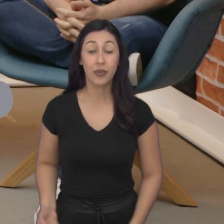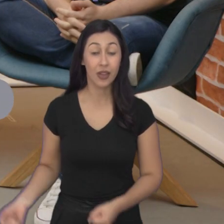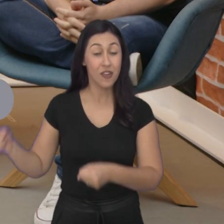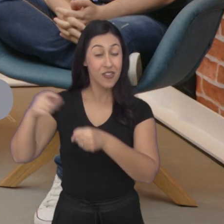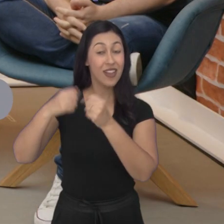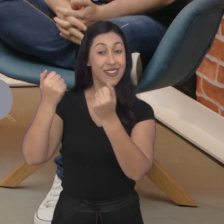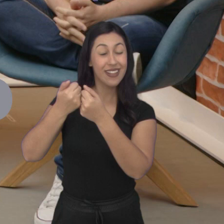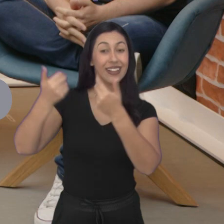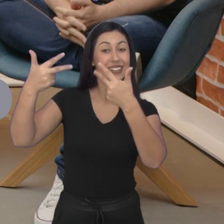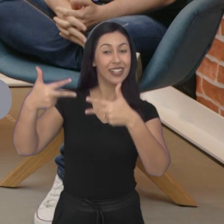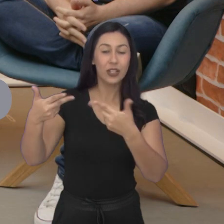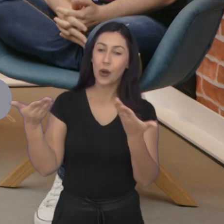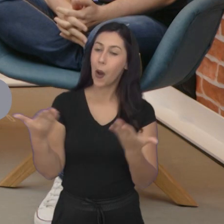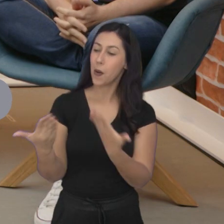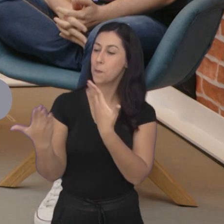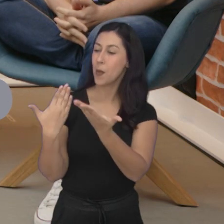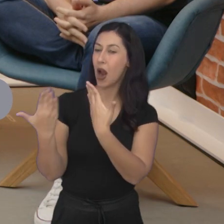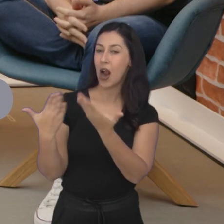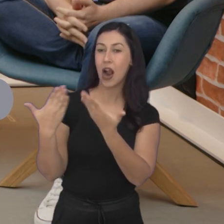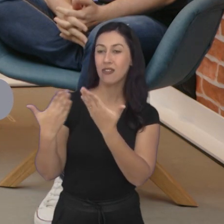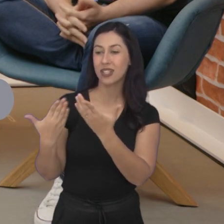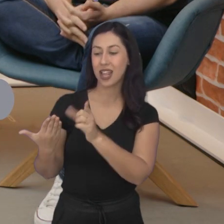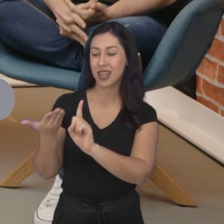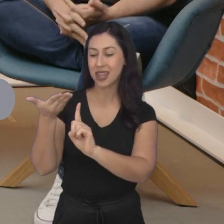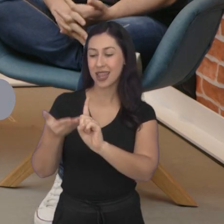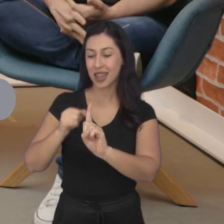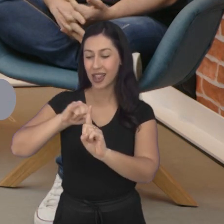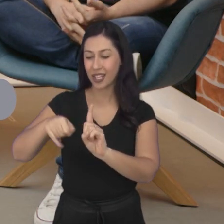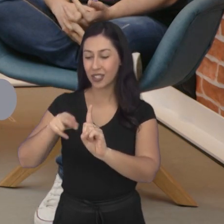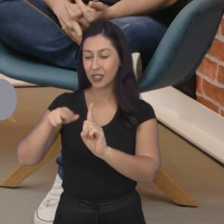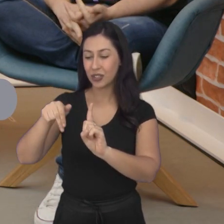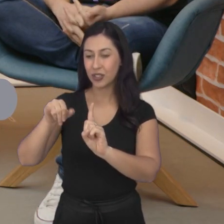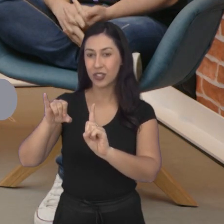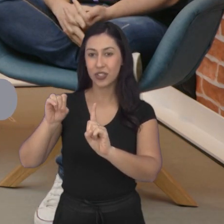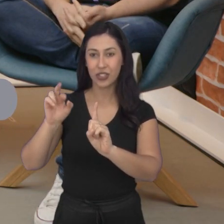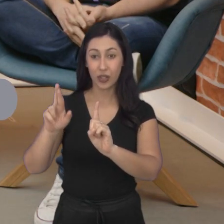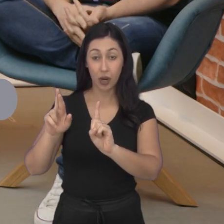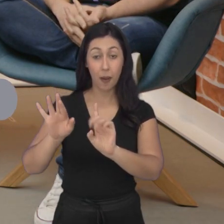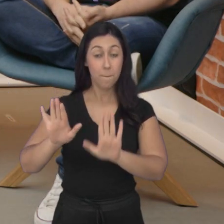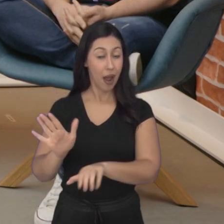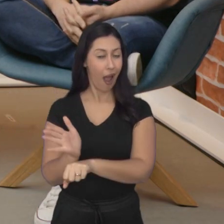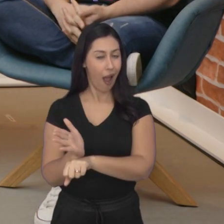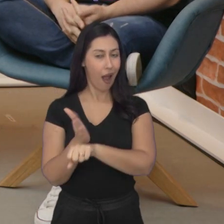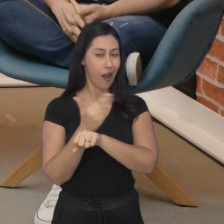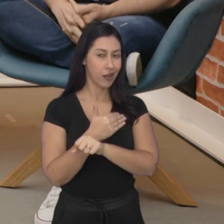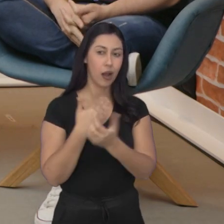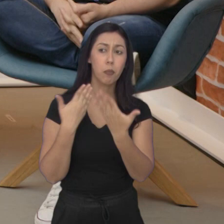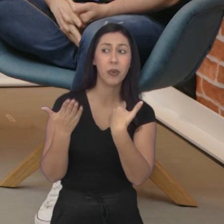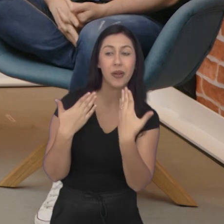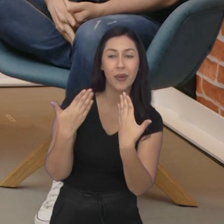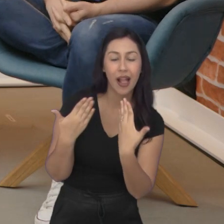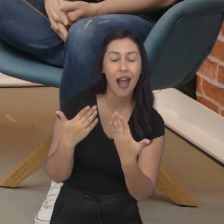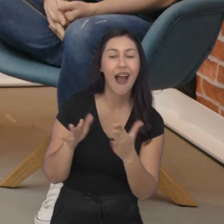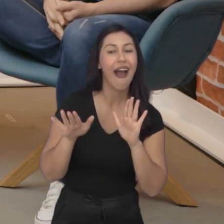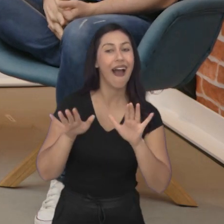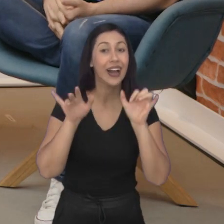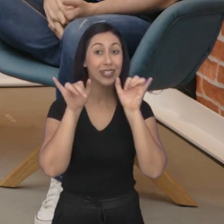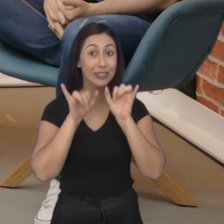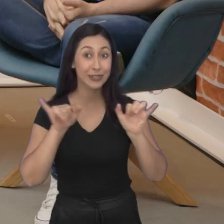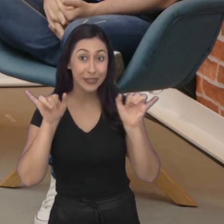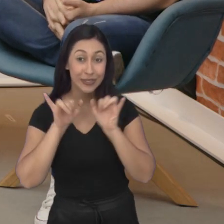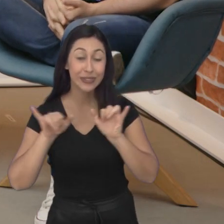Voltamos com o Tá Ligado, hoje trocando uma ideia com o artista Júnior Moreira. Só que antes da gente continuar esse papo, eu tenho